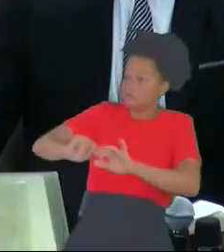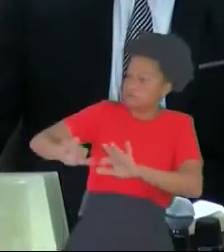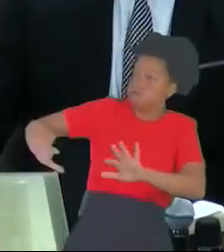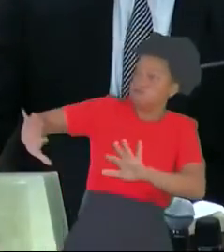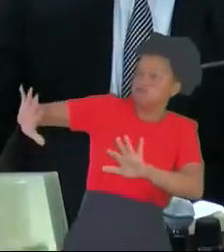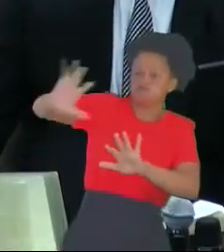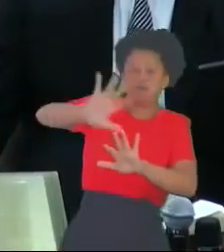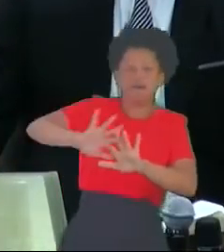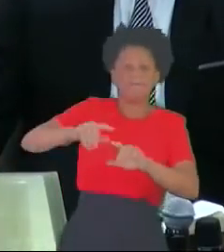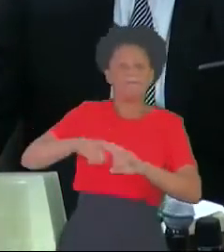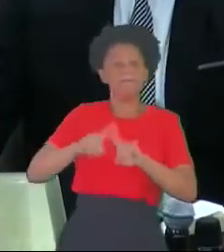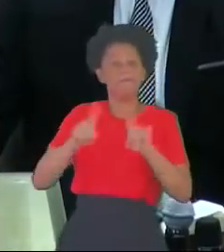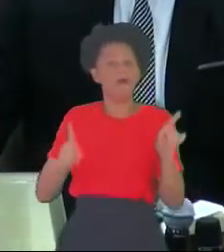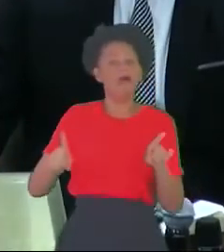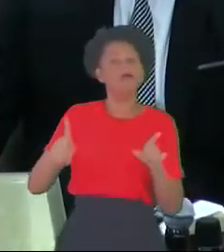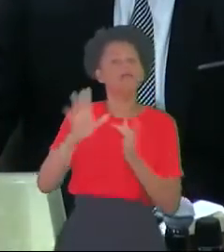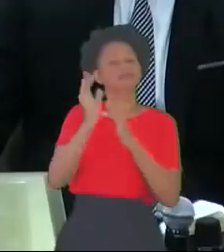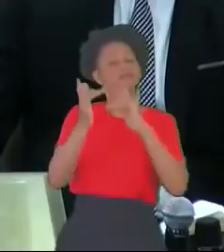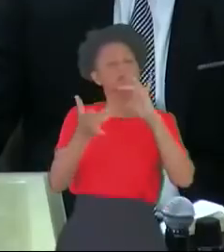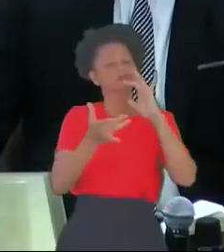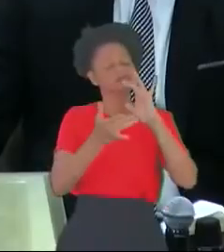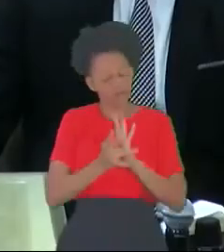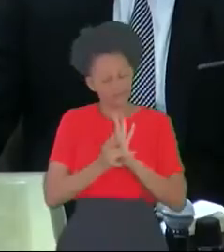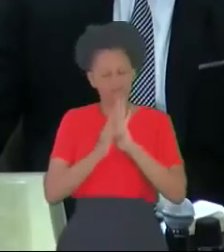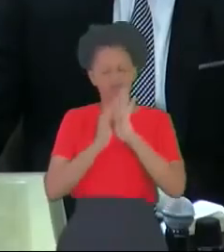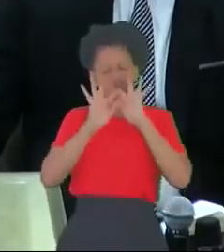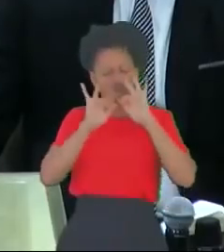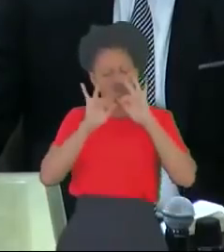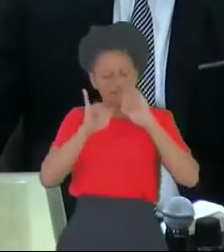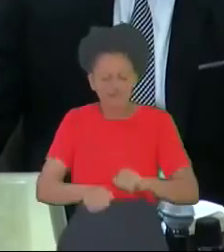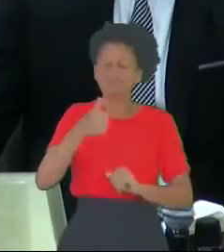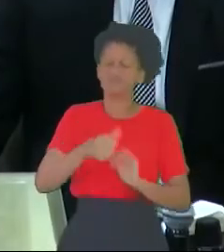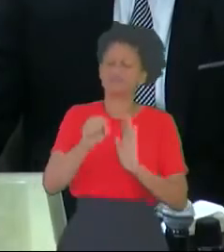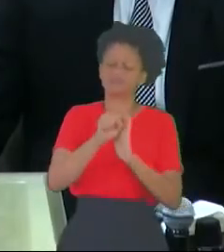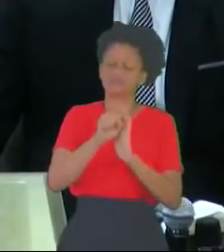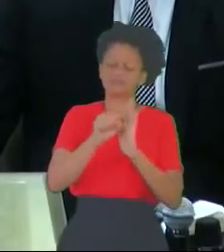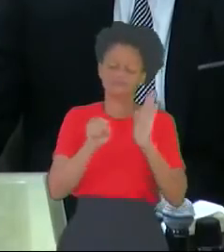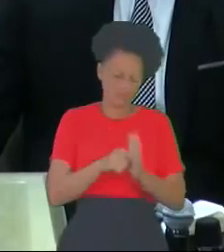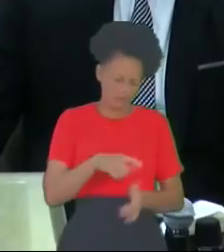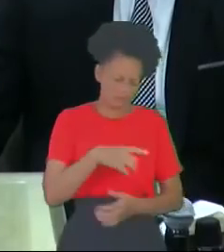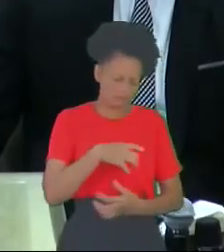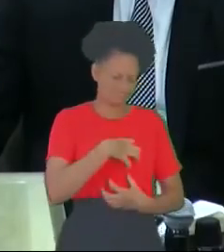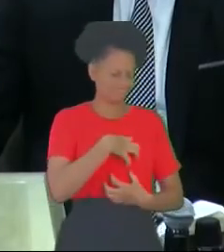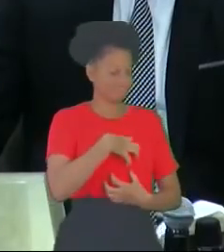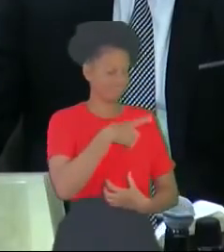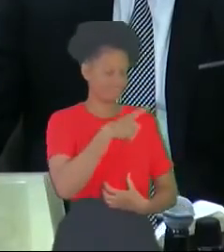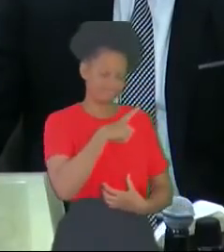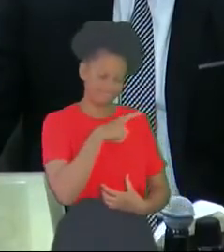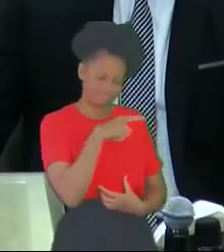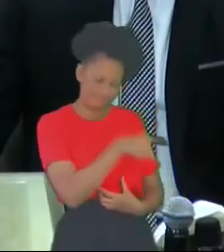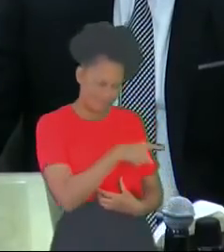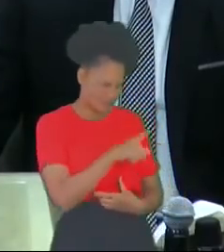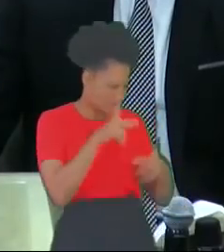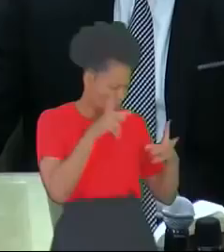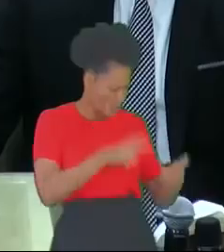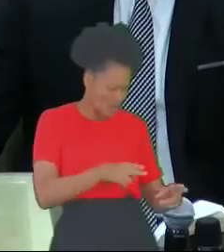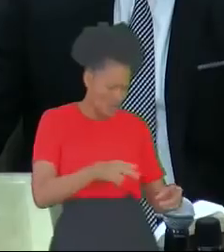Mas Jesus agora manda dizer no final do primeiro século: tenho contra ti que tu não és mais como